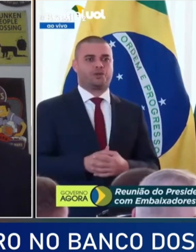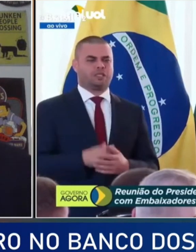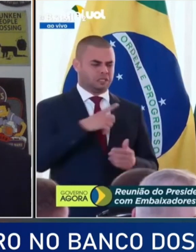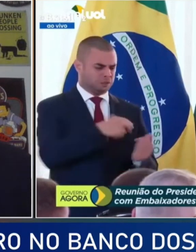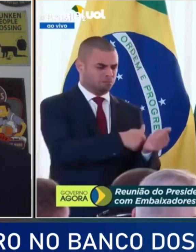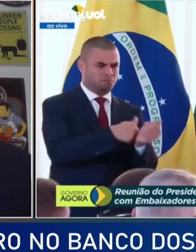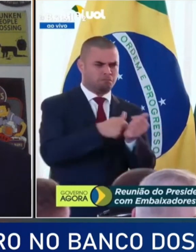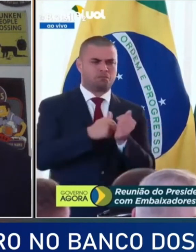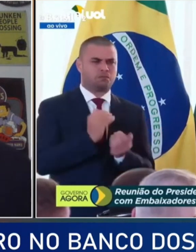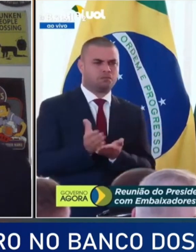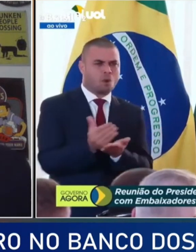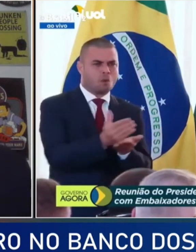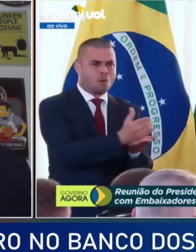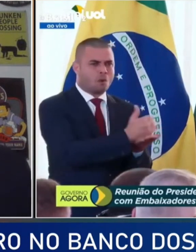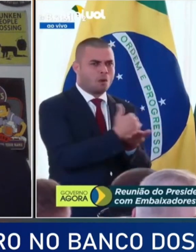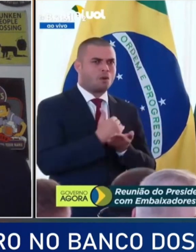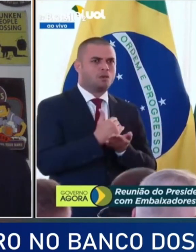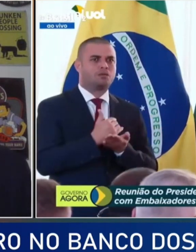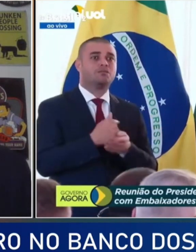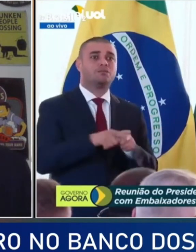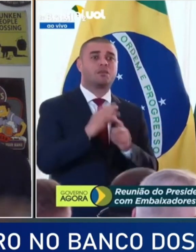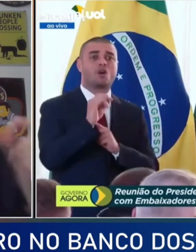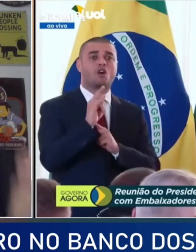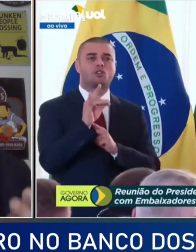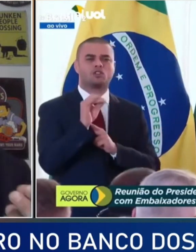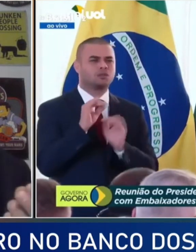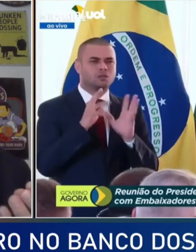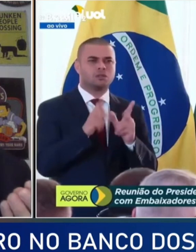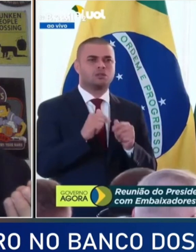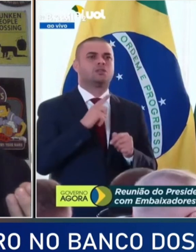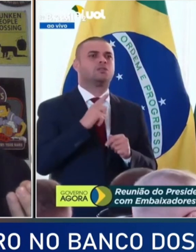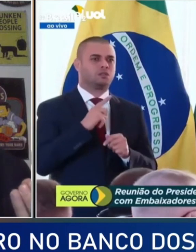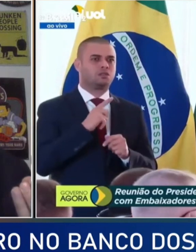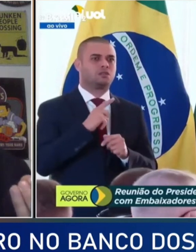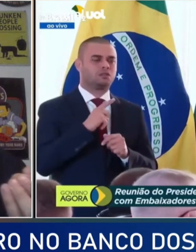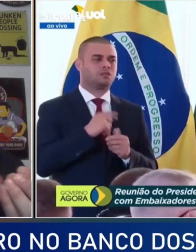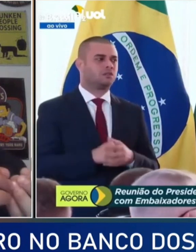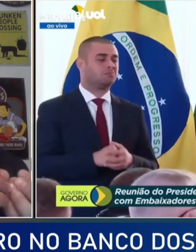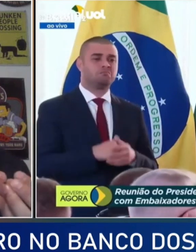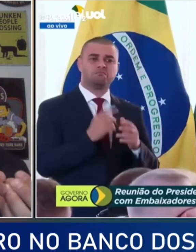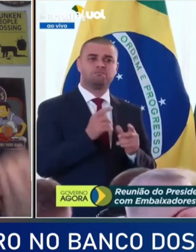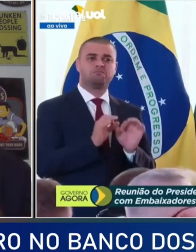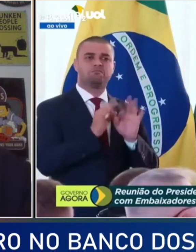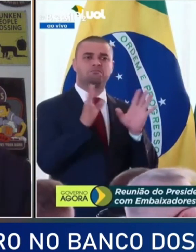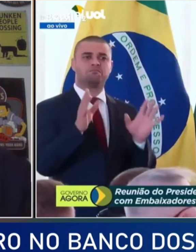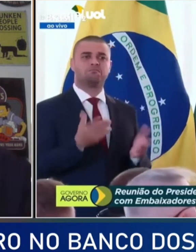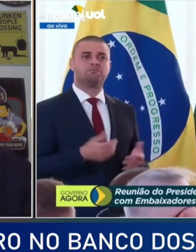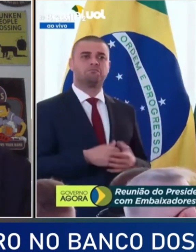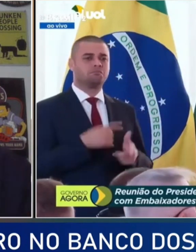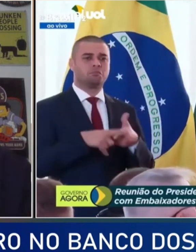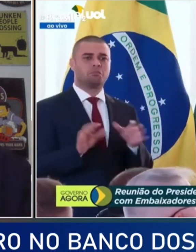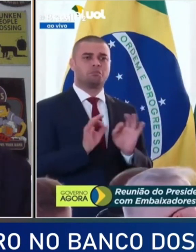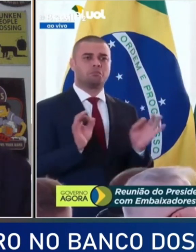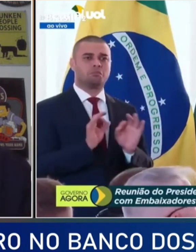continuidade àquele abuso de poder. Então, há um fato determinado, mas esse fato ele não extingue quando